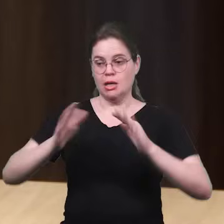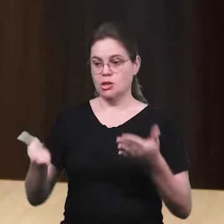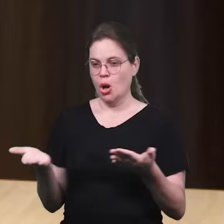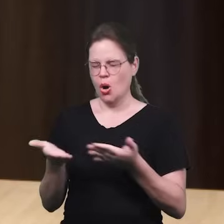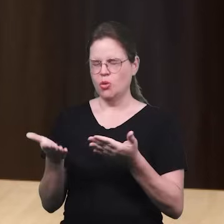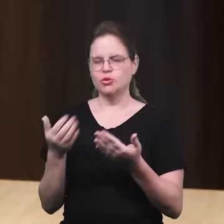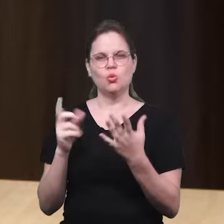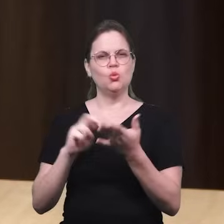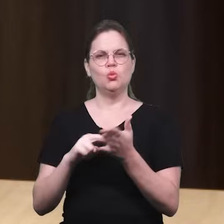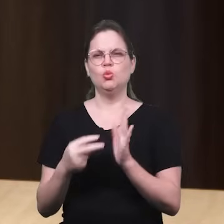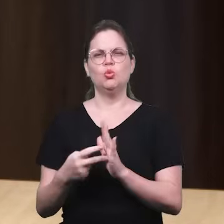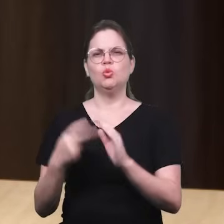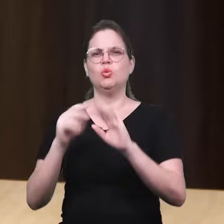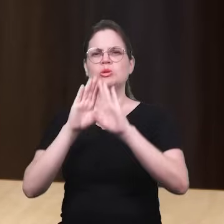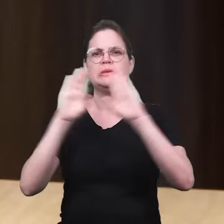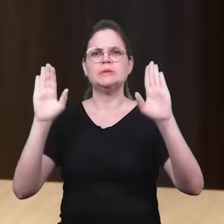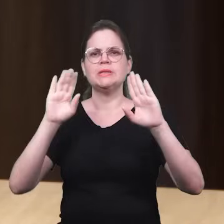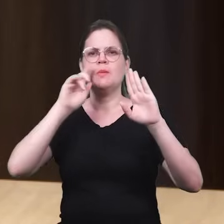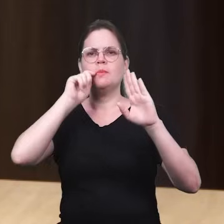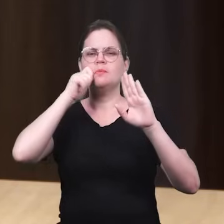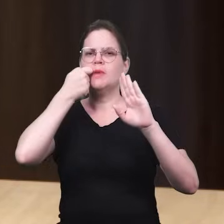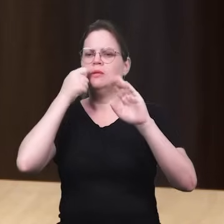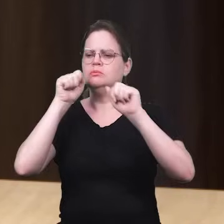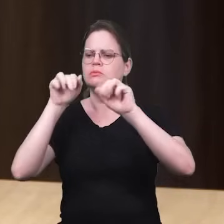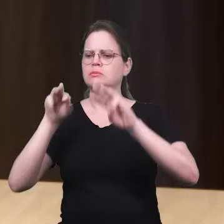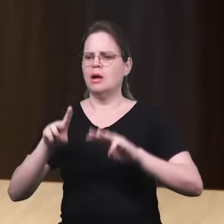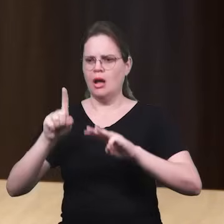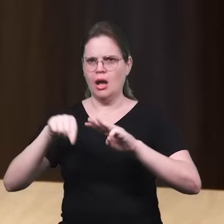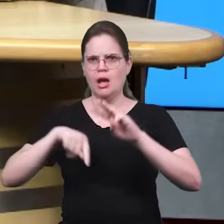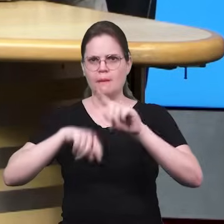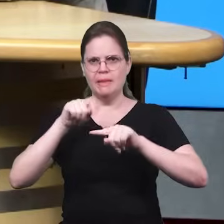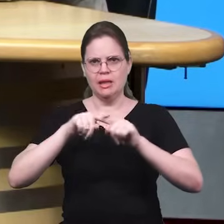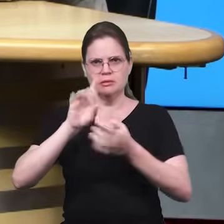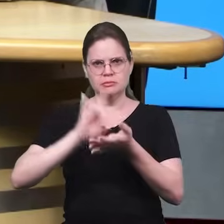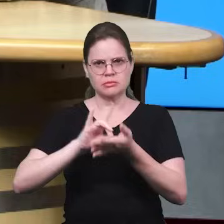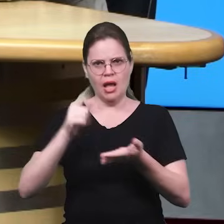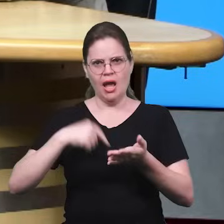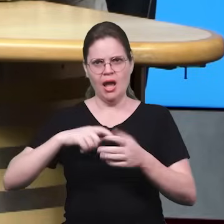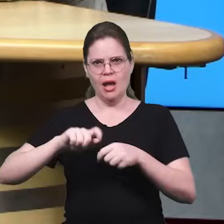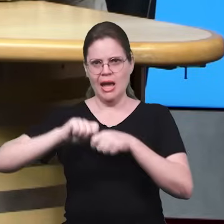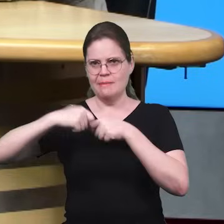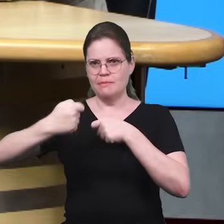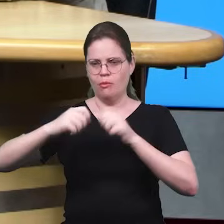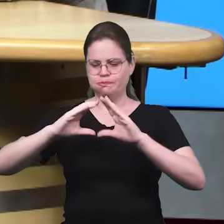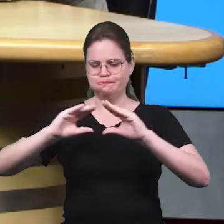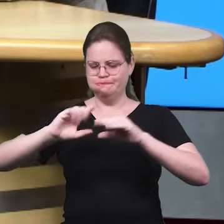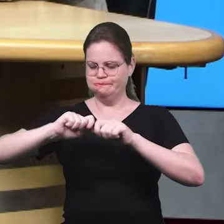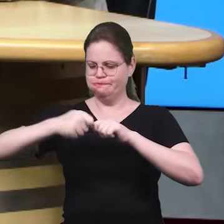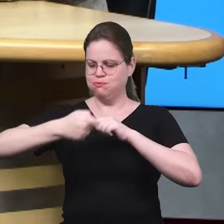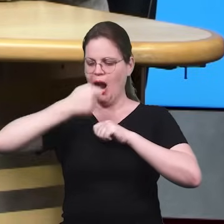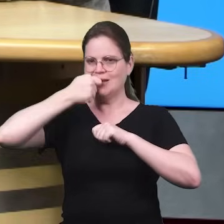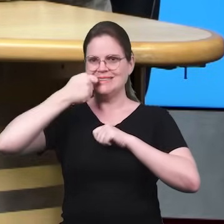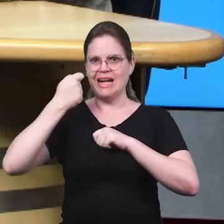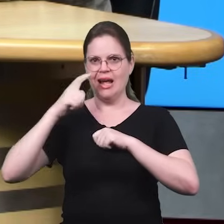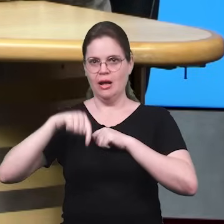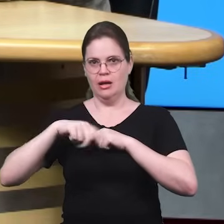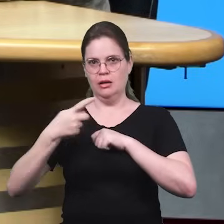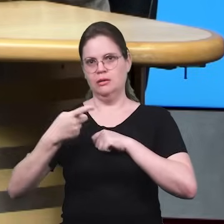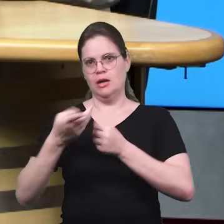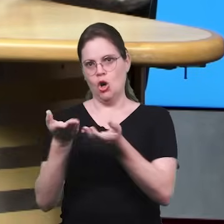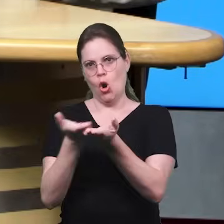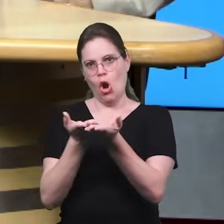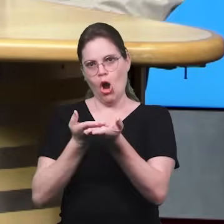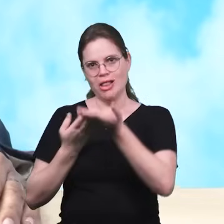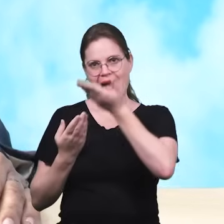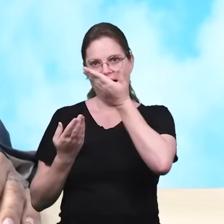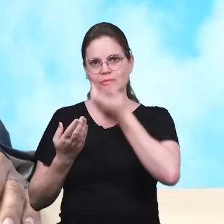vidas, qual o sentido dela? É material? É literal? Qual é, pastor Leonardo? A operação do